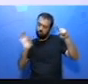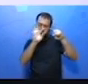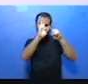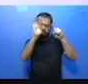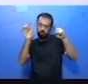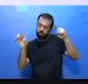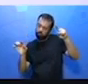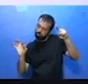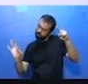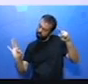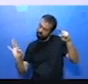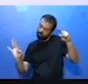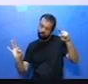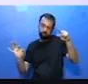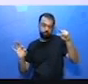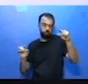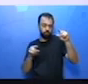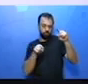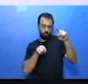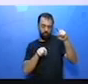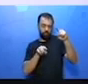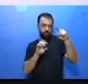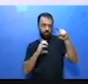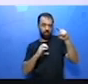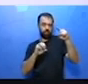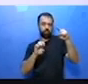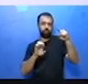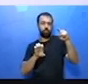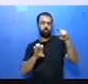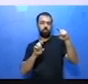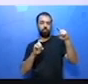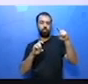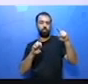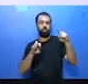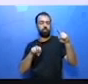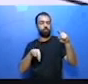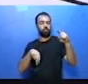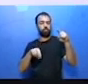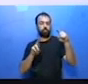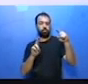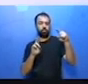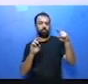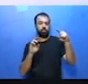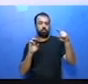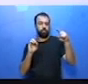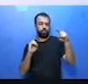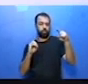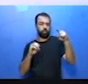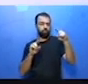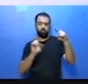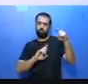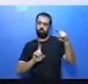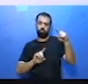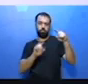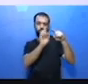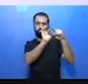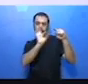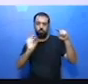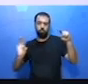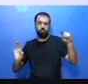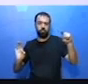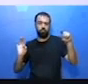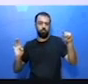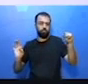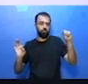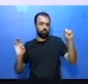sem passar pelo centro, eu chamo de corda. Agora, quando eu pego um ponto que